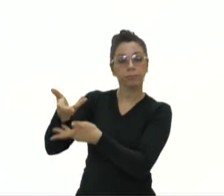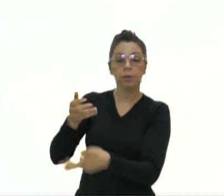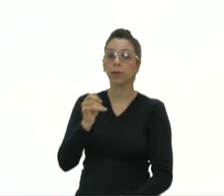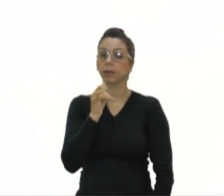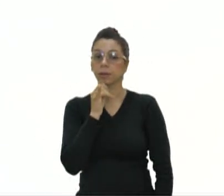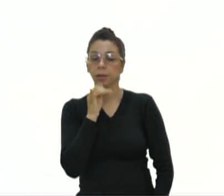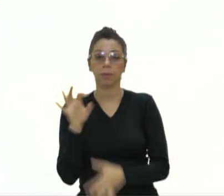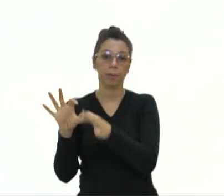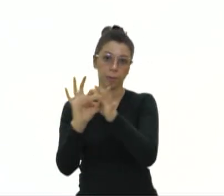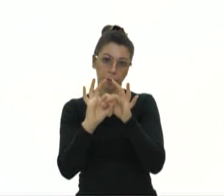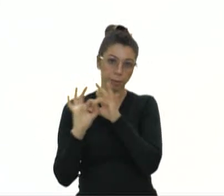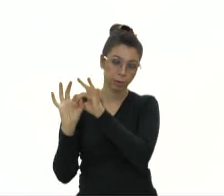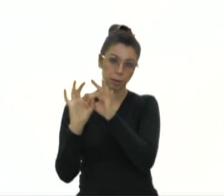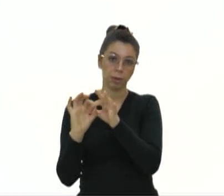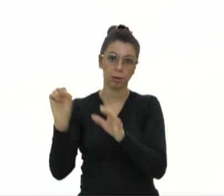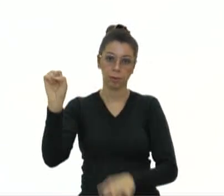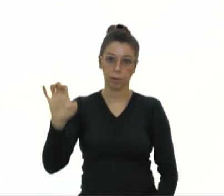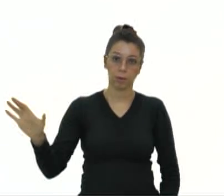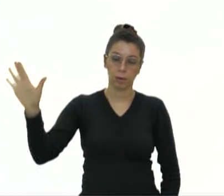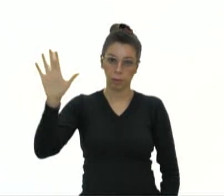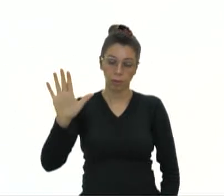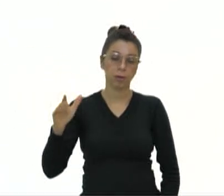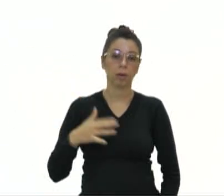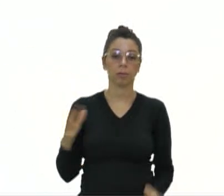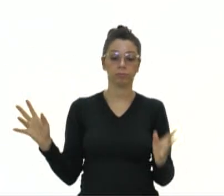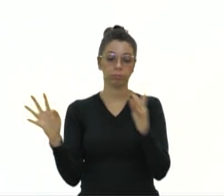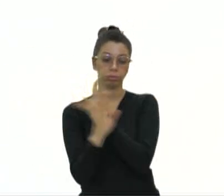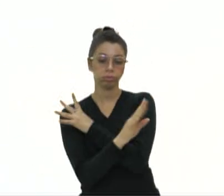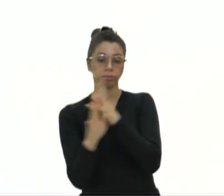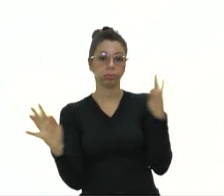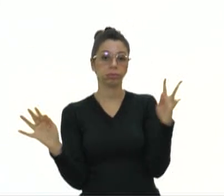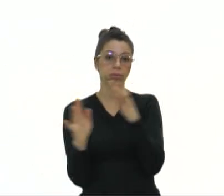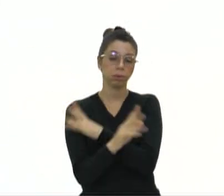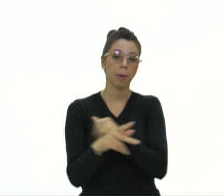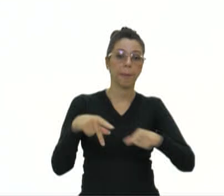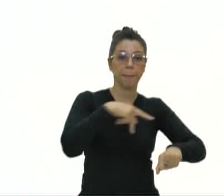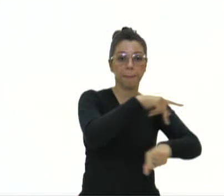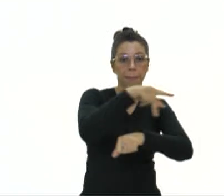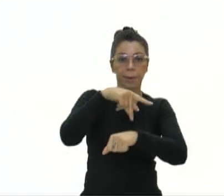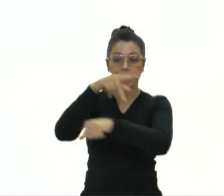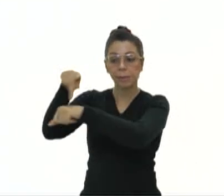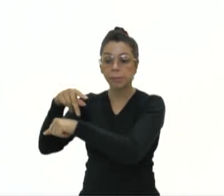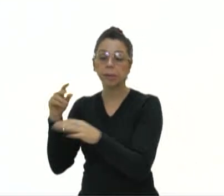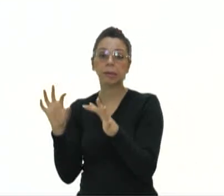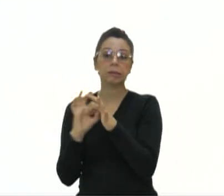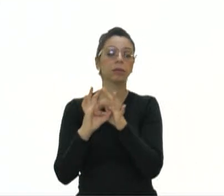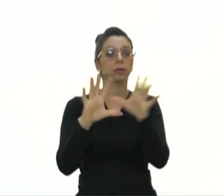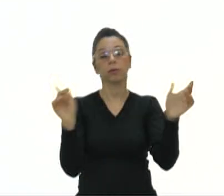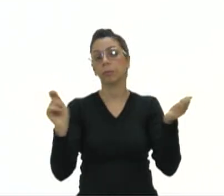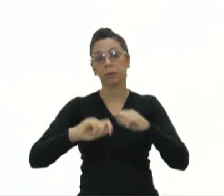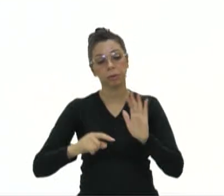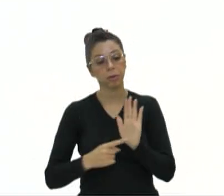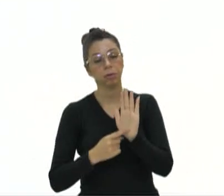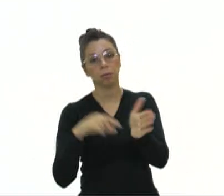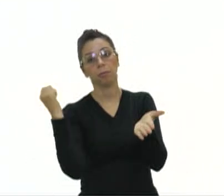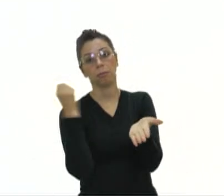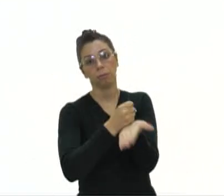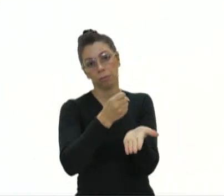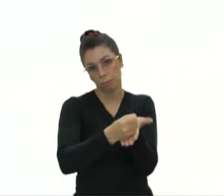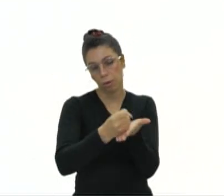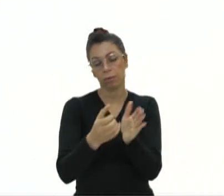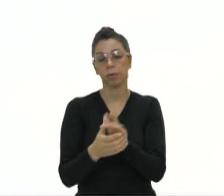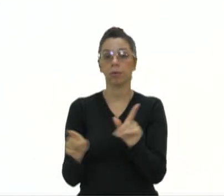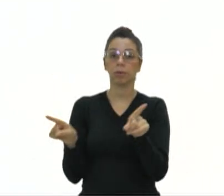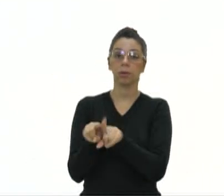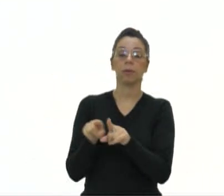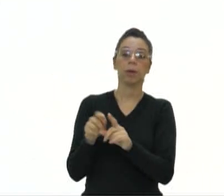você pode ter uma circulação de pessoas entre os países de maneira livre, sem necessidade de apresentação de passaporte. Você